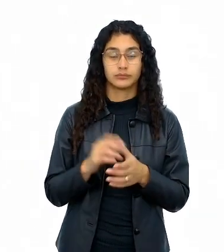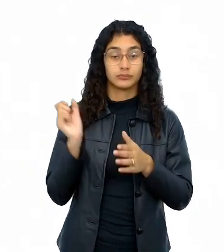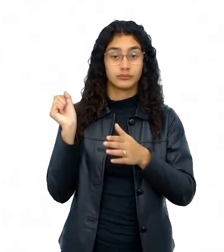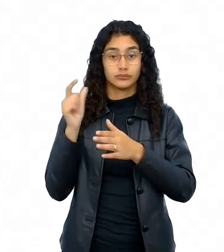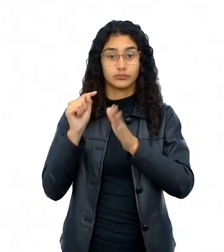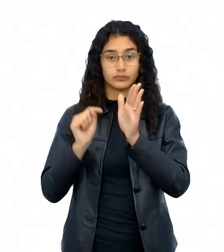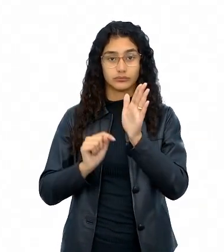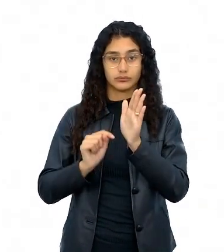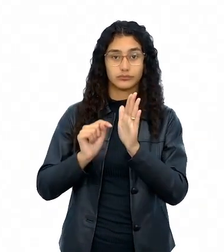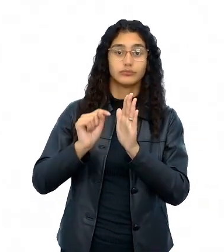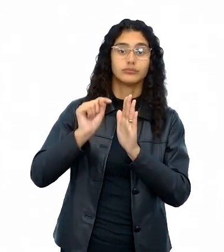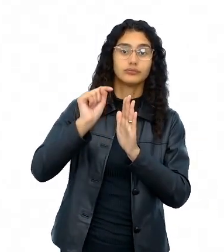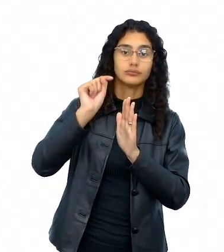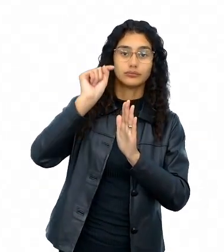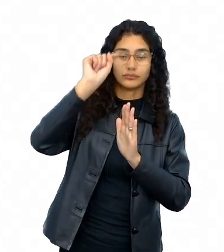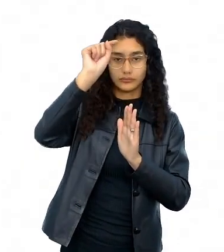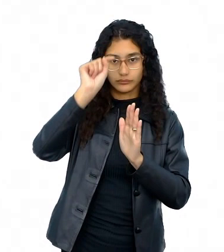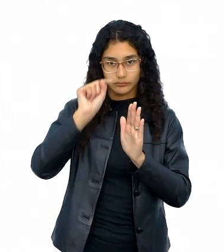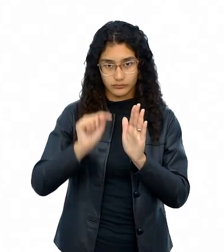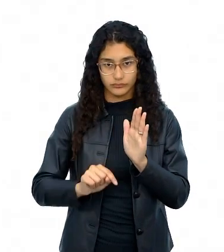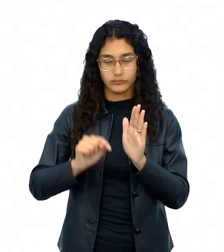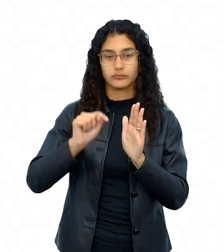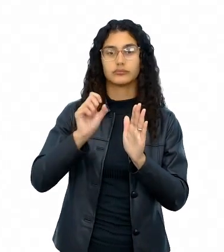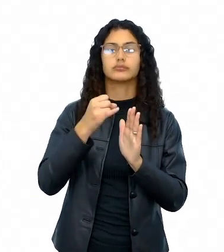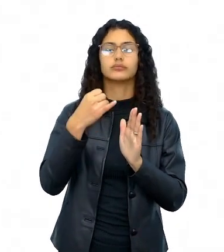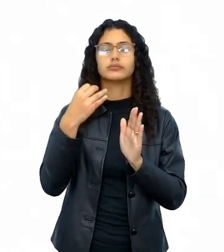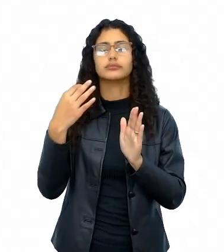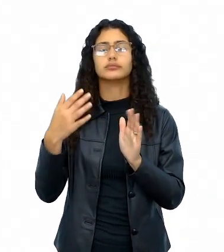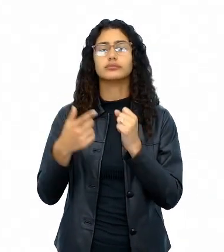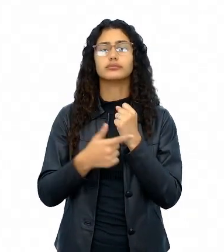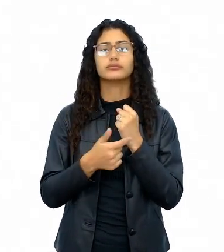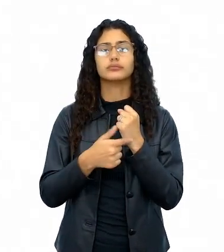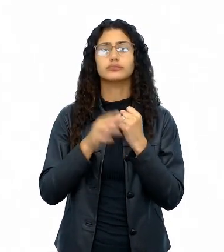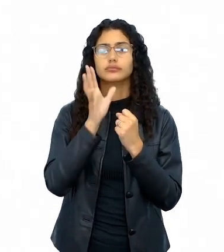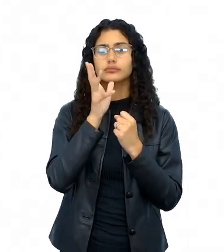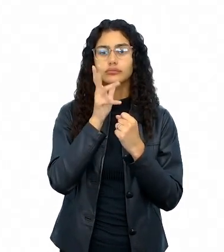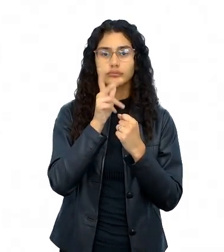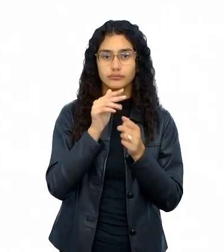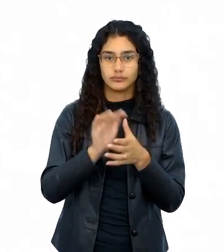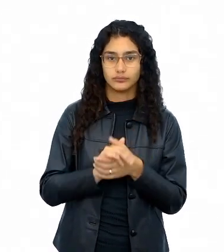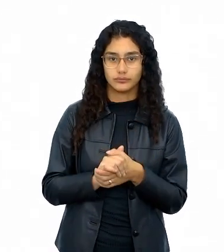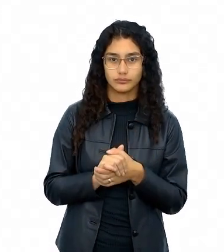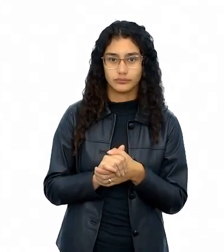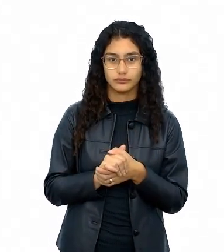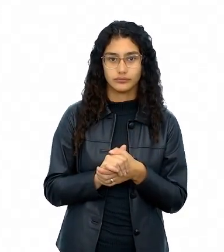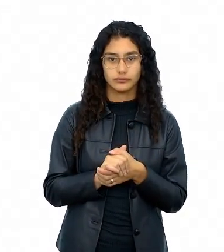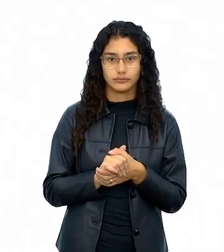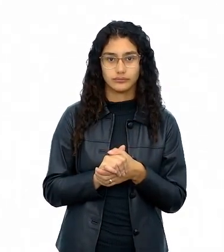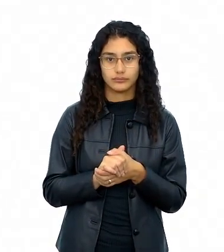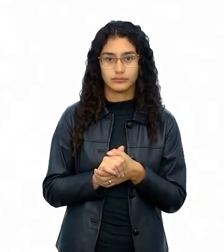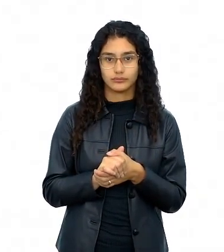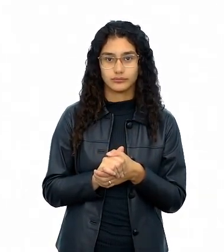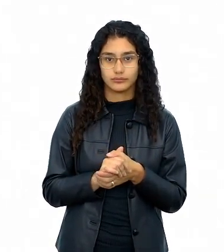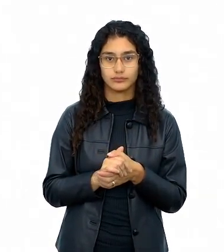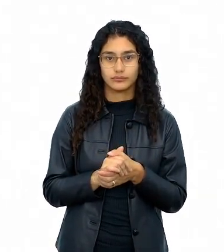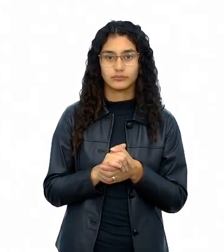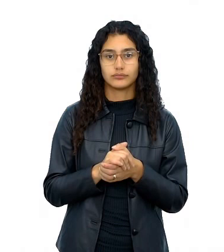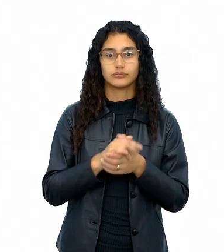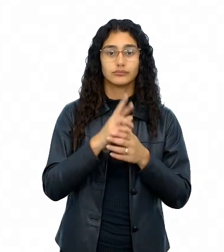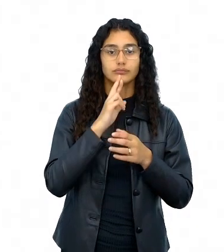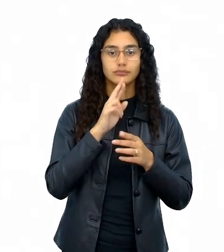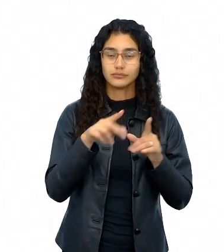subiu, caiu lá no chão de novo, depois de quanto tempo? E é preciso